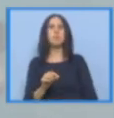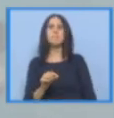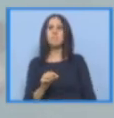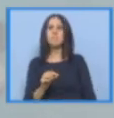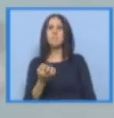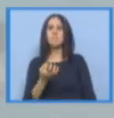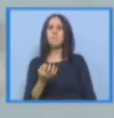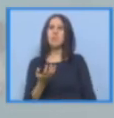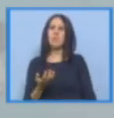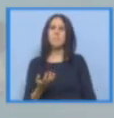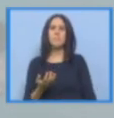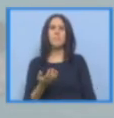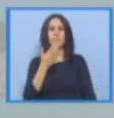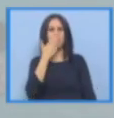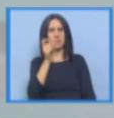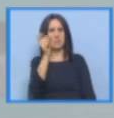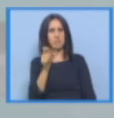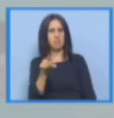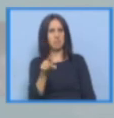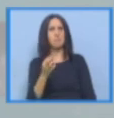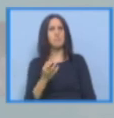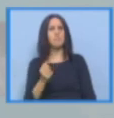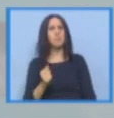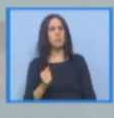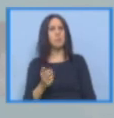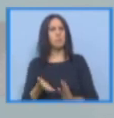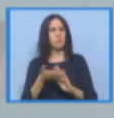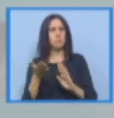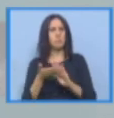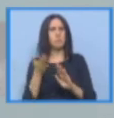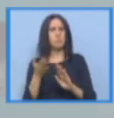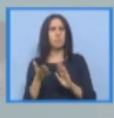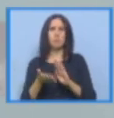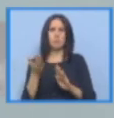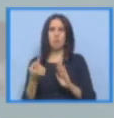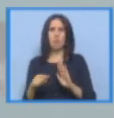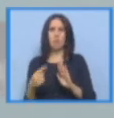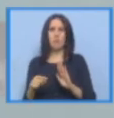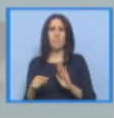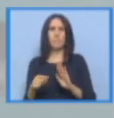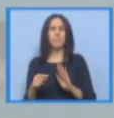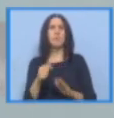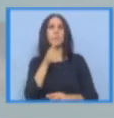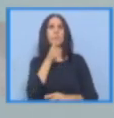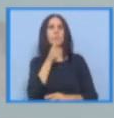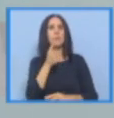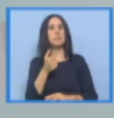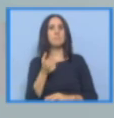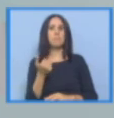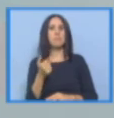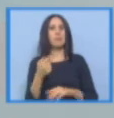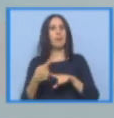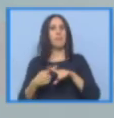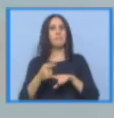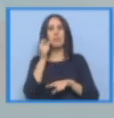forma, parece-te realmente urgente, uma urgência a questão de zelar pelos